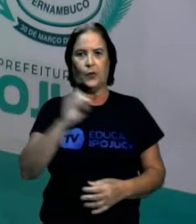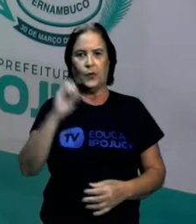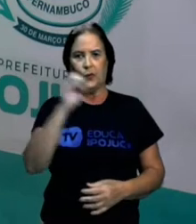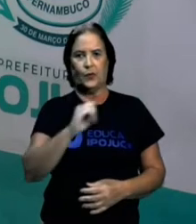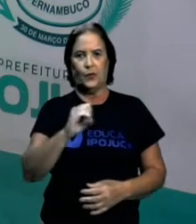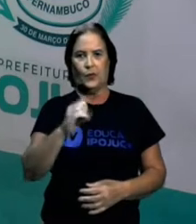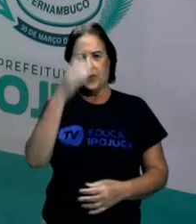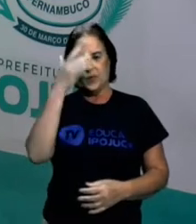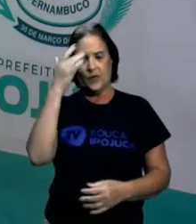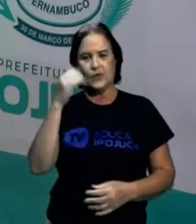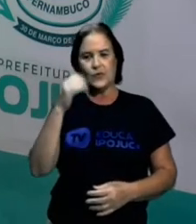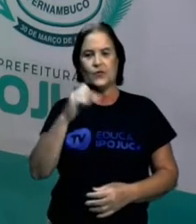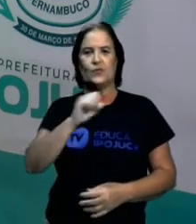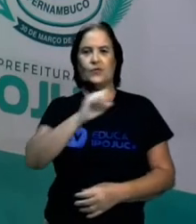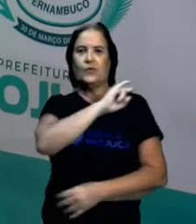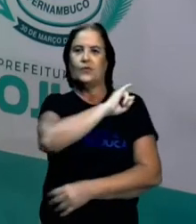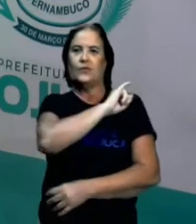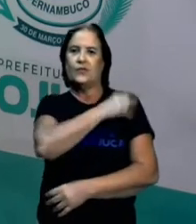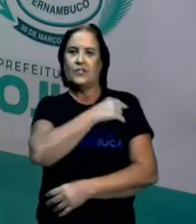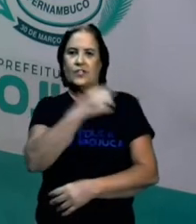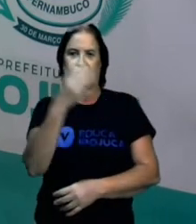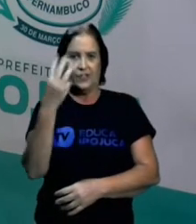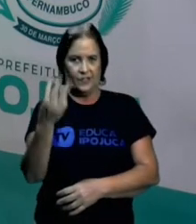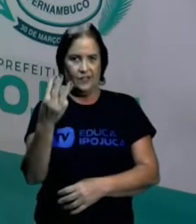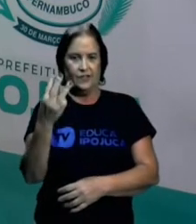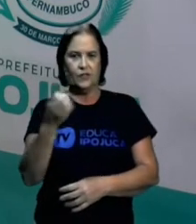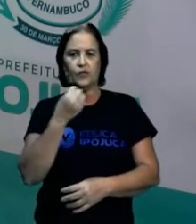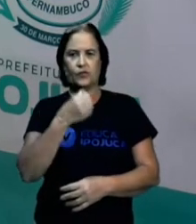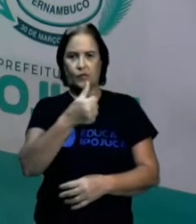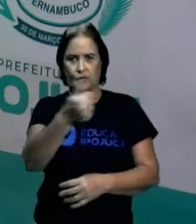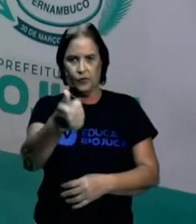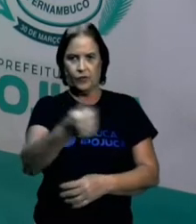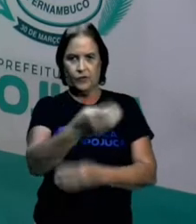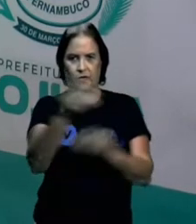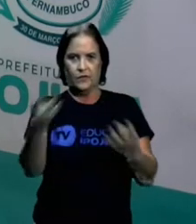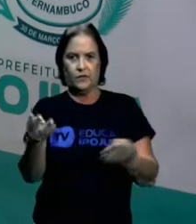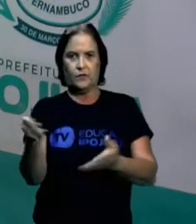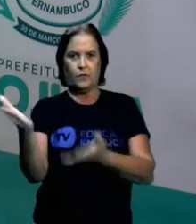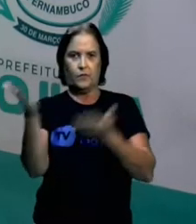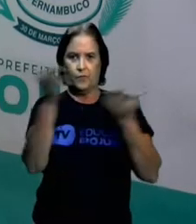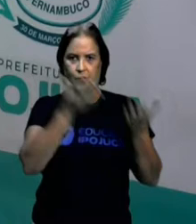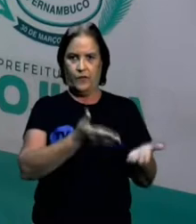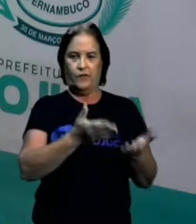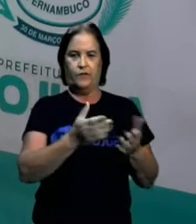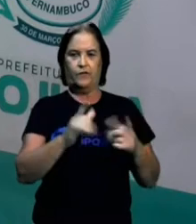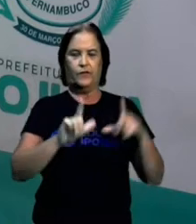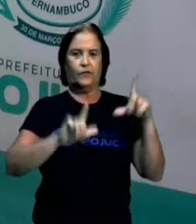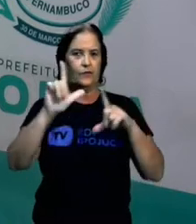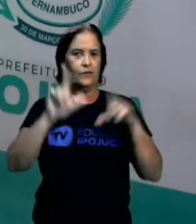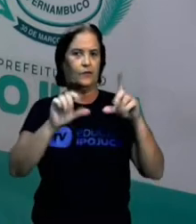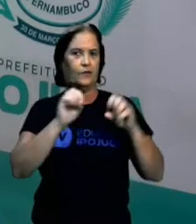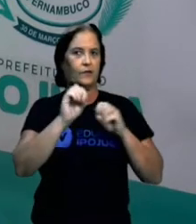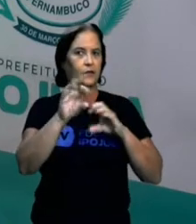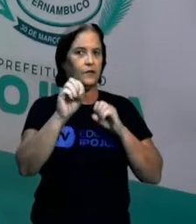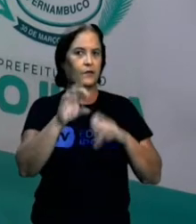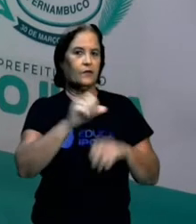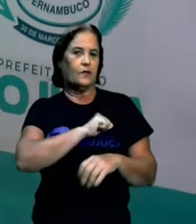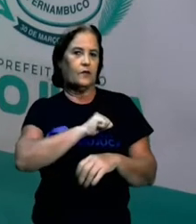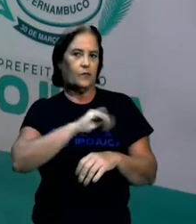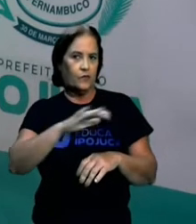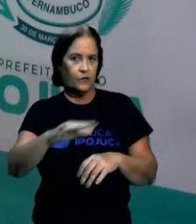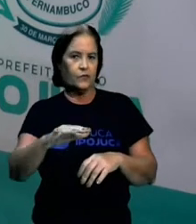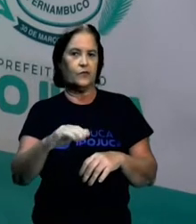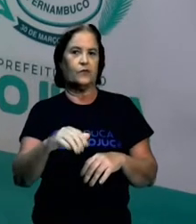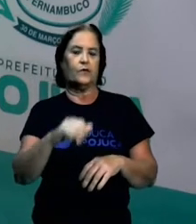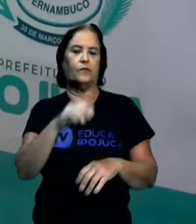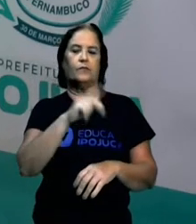Olá, pessoal do EJA3, tudo bem com vocês? Sejam bem-vindos à TV Educa Ipojuca. Eu sou o